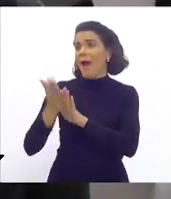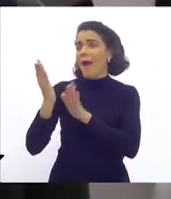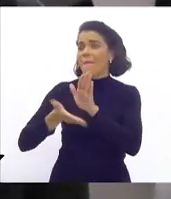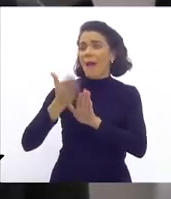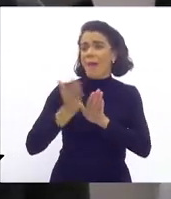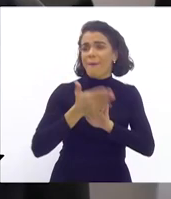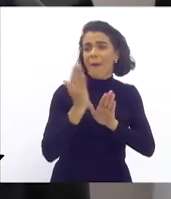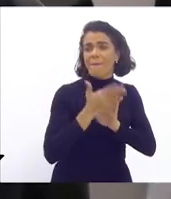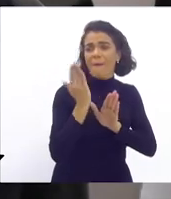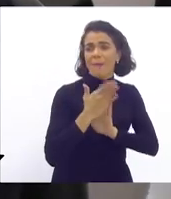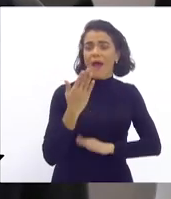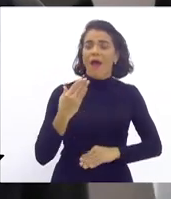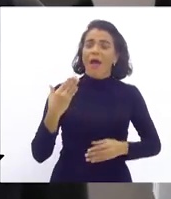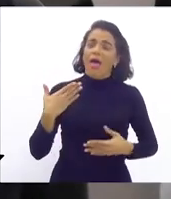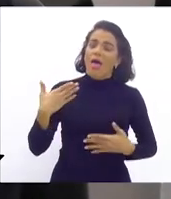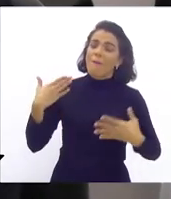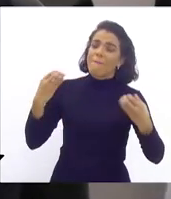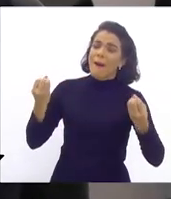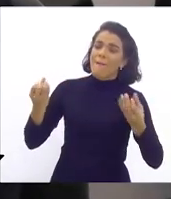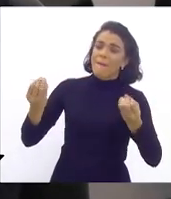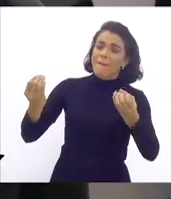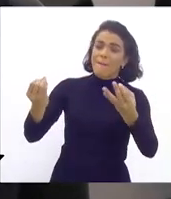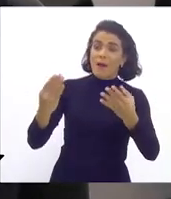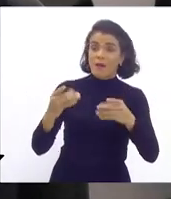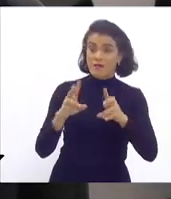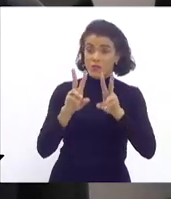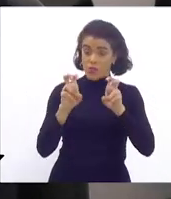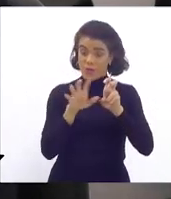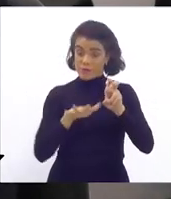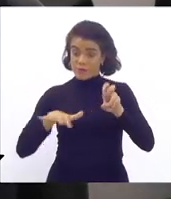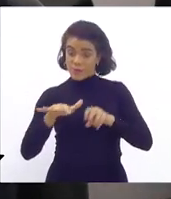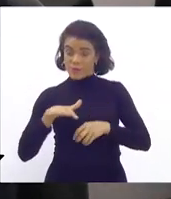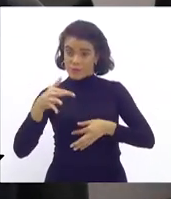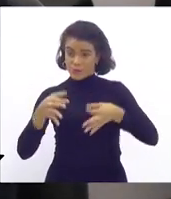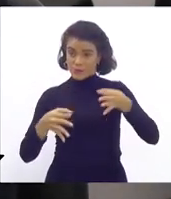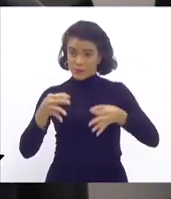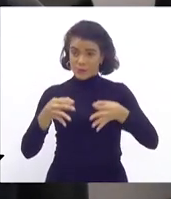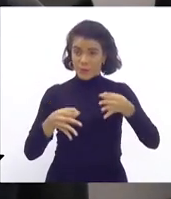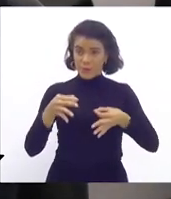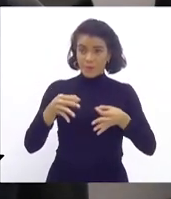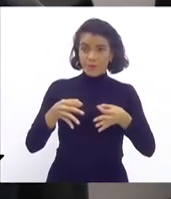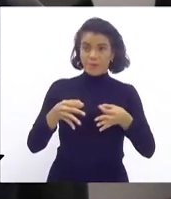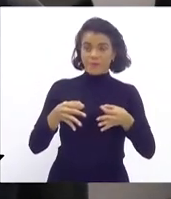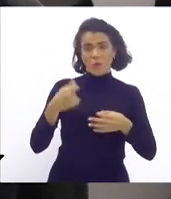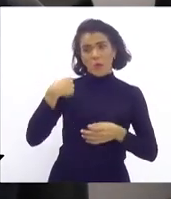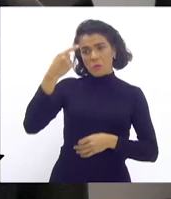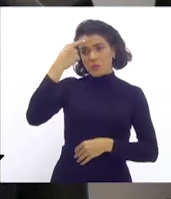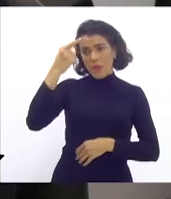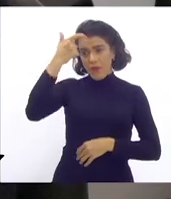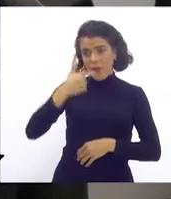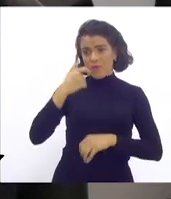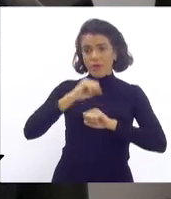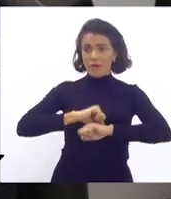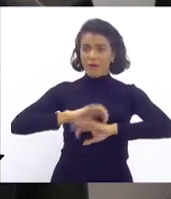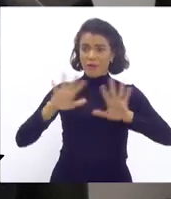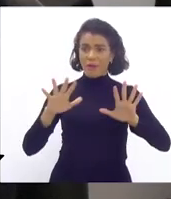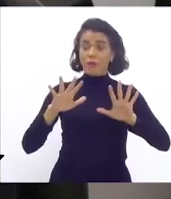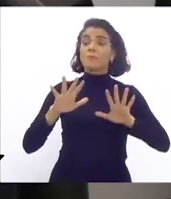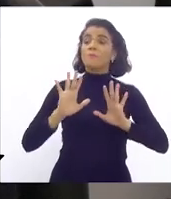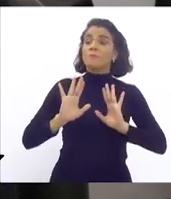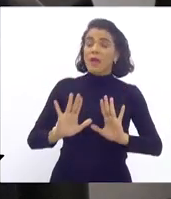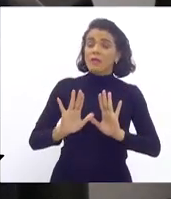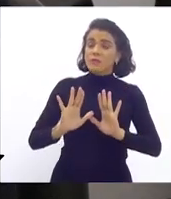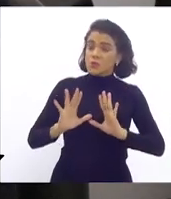e não acontecer nada e só por uma questão de Justiça eu não sei se eu fui muito Fui claro mas todas as